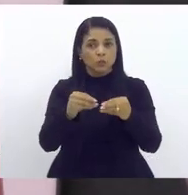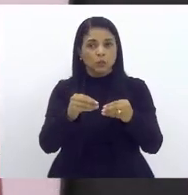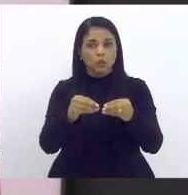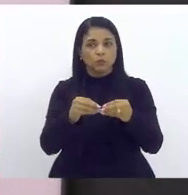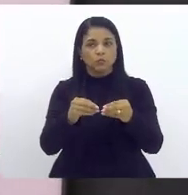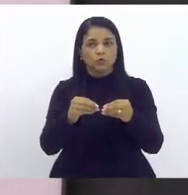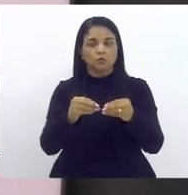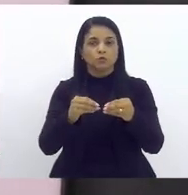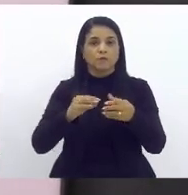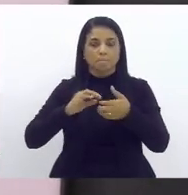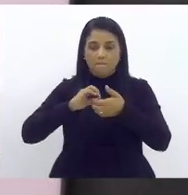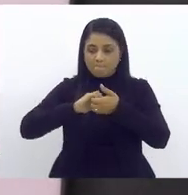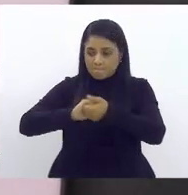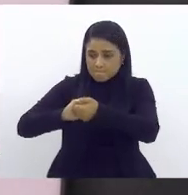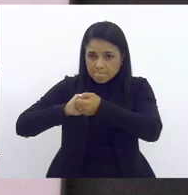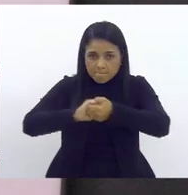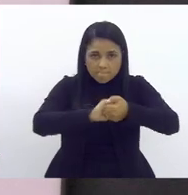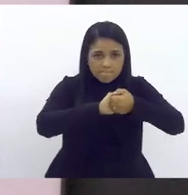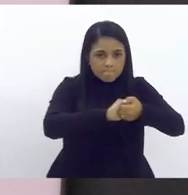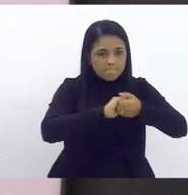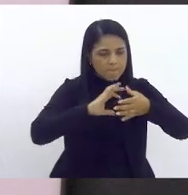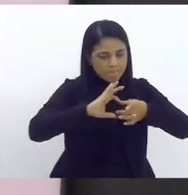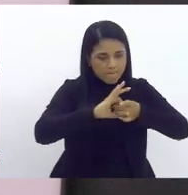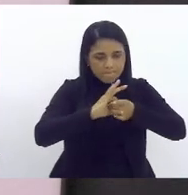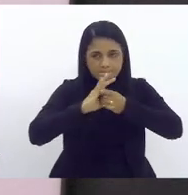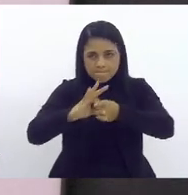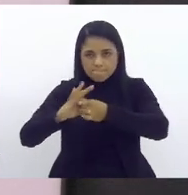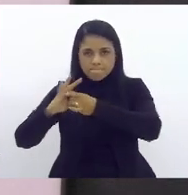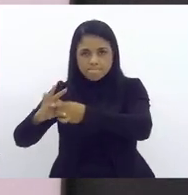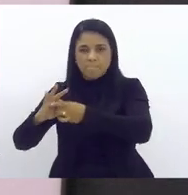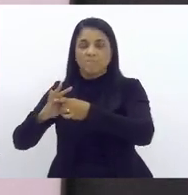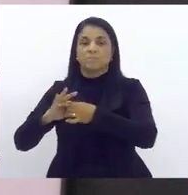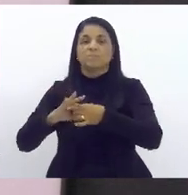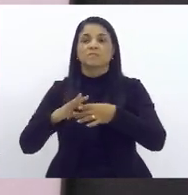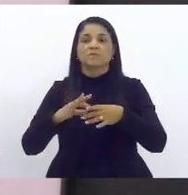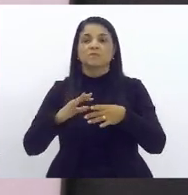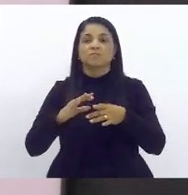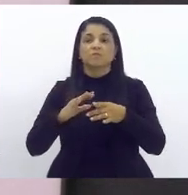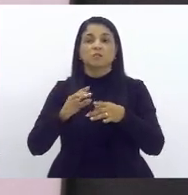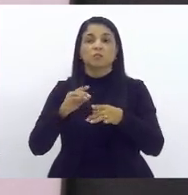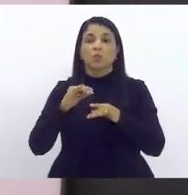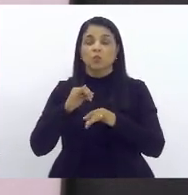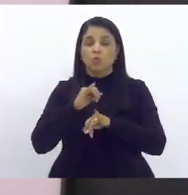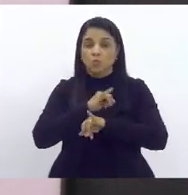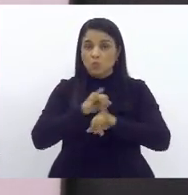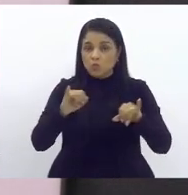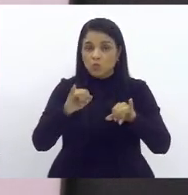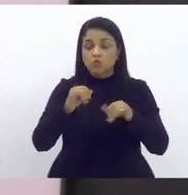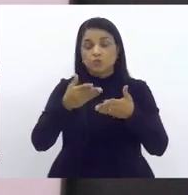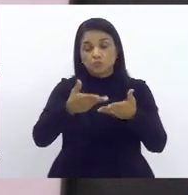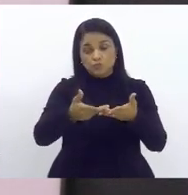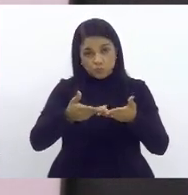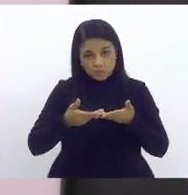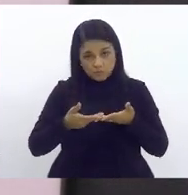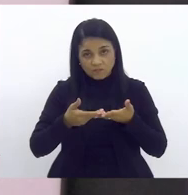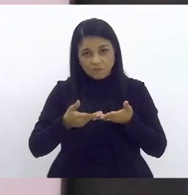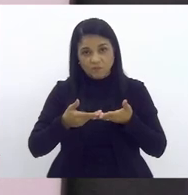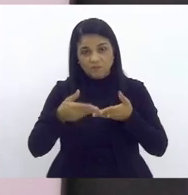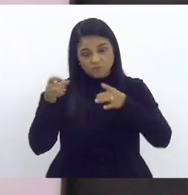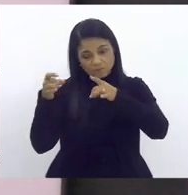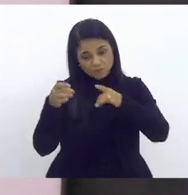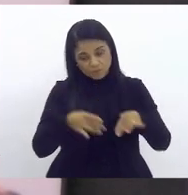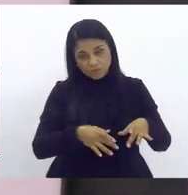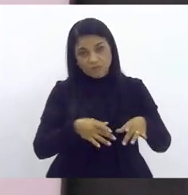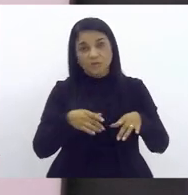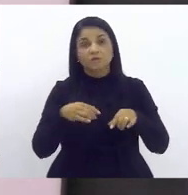ninguém solta a mão de ninguém, ninguém vai ficar para trás. E aproveito, só para deixar o último convite aqui,